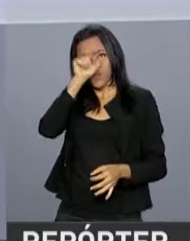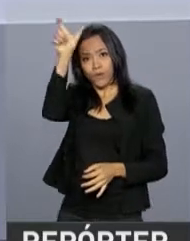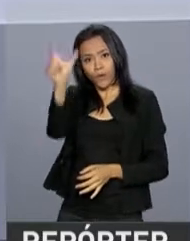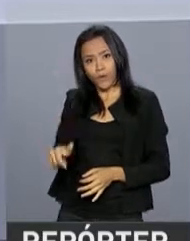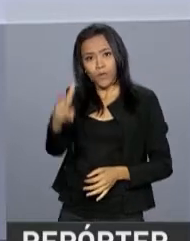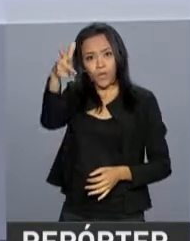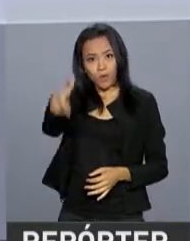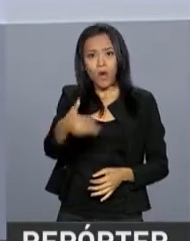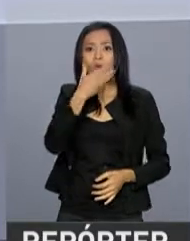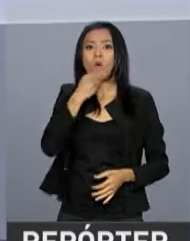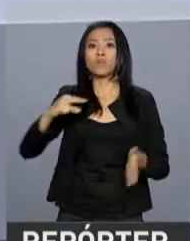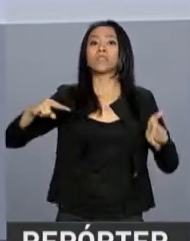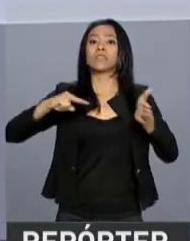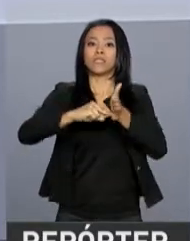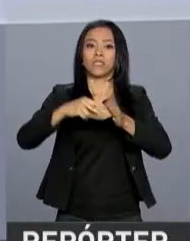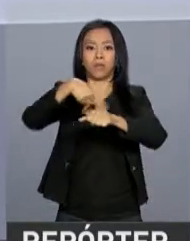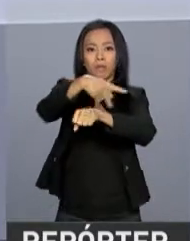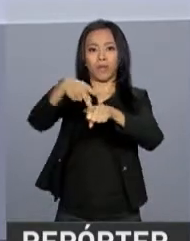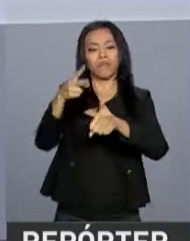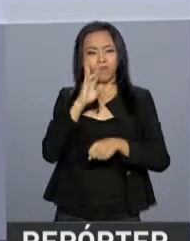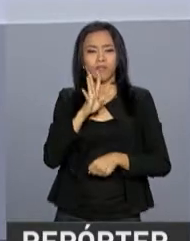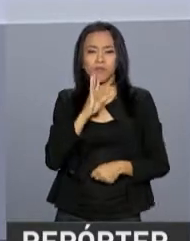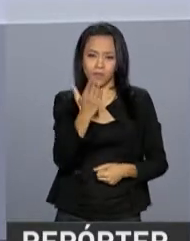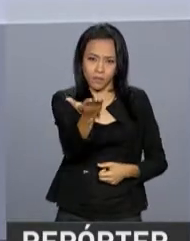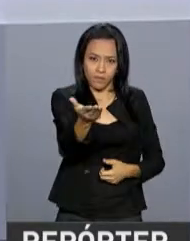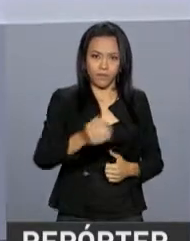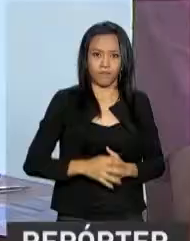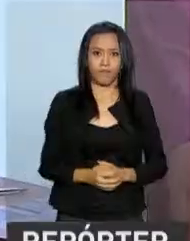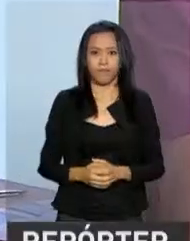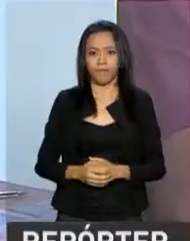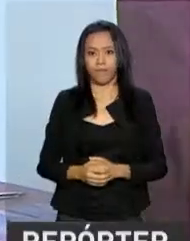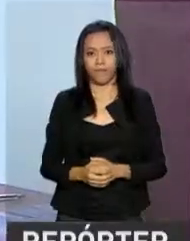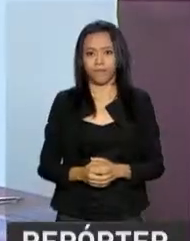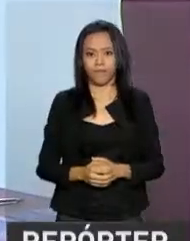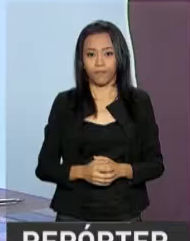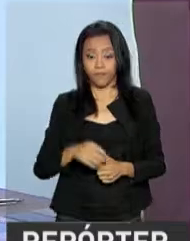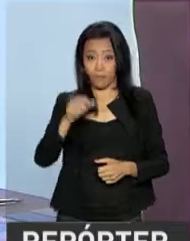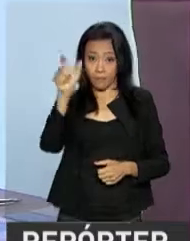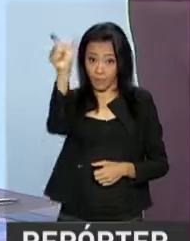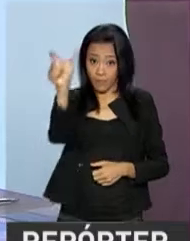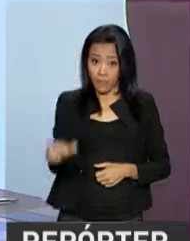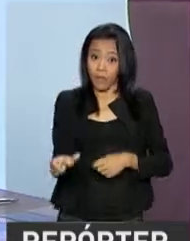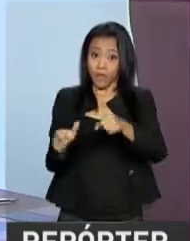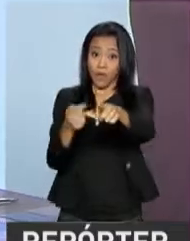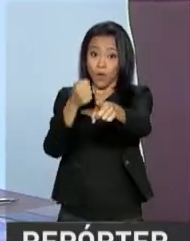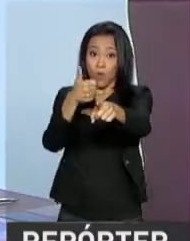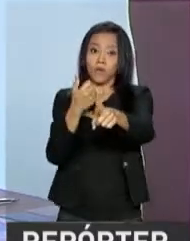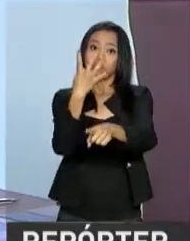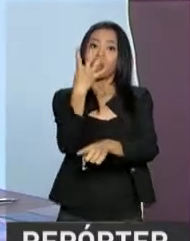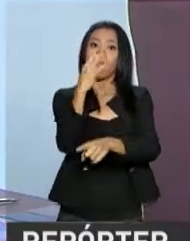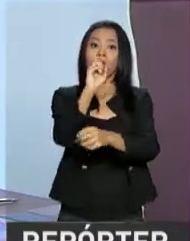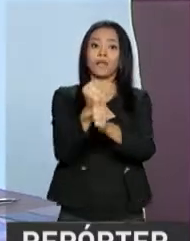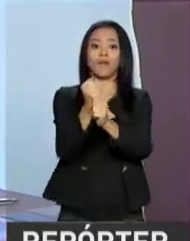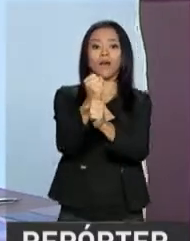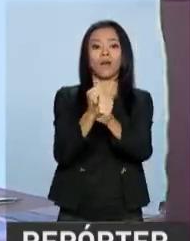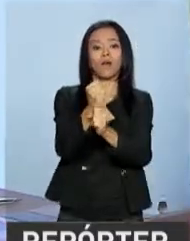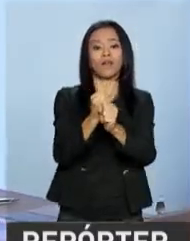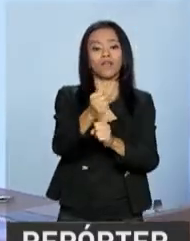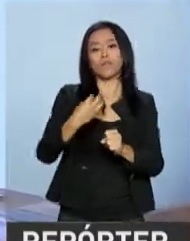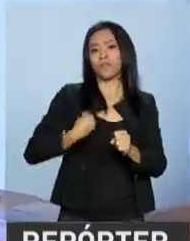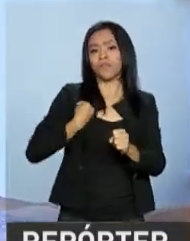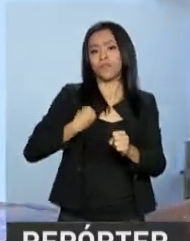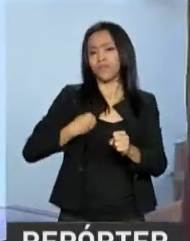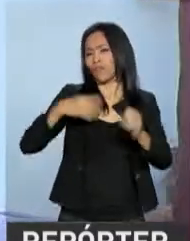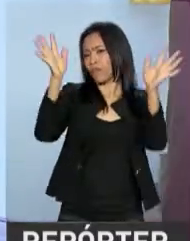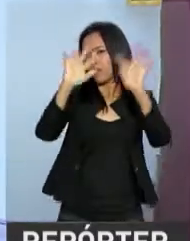sírio amar que você vai conhecer agora durante quase 40 anos amar viver uma vida feliz